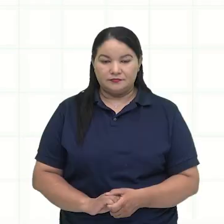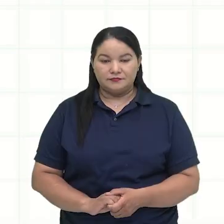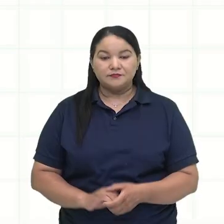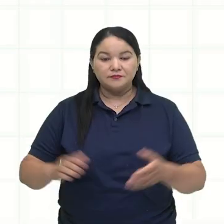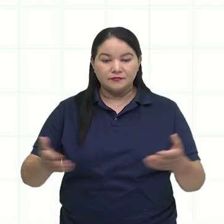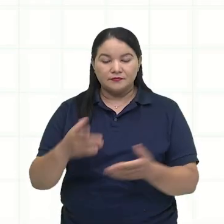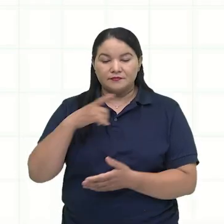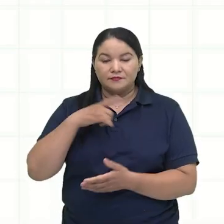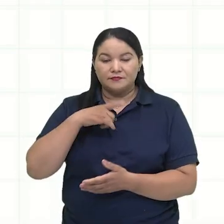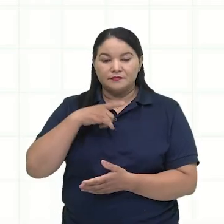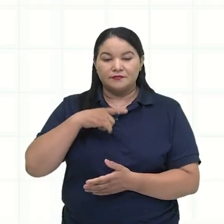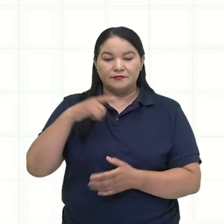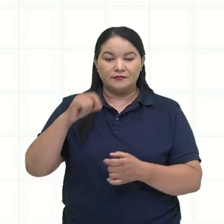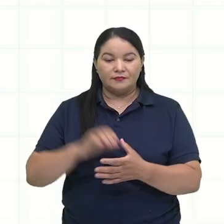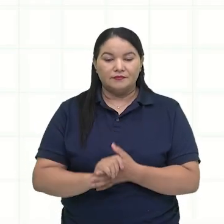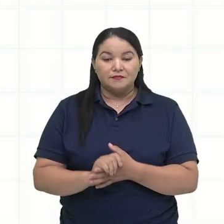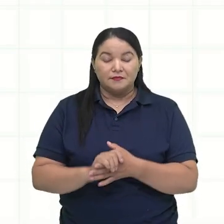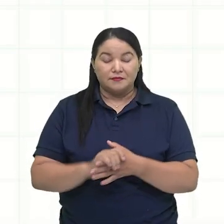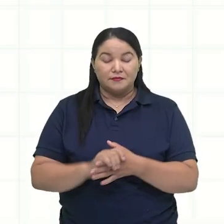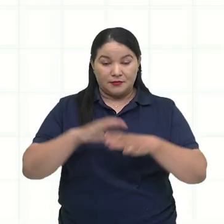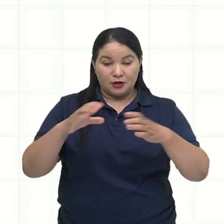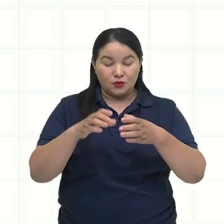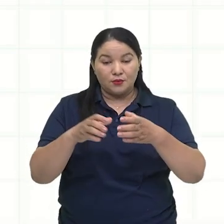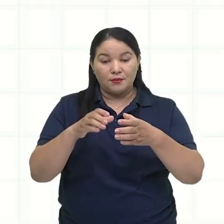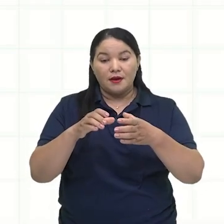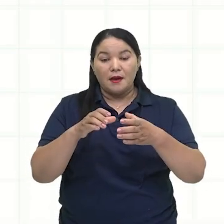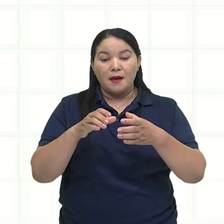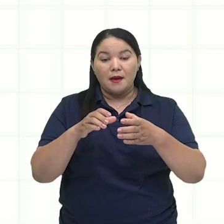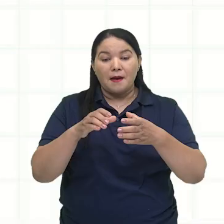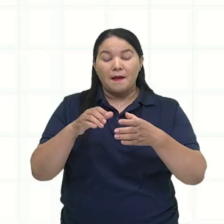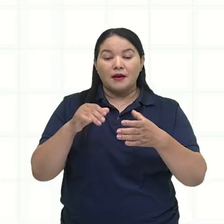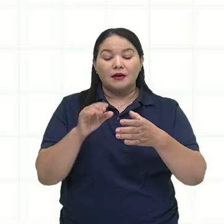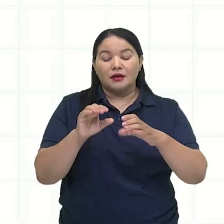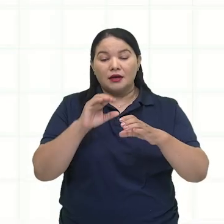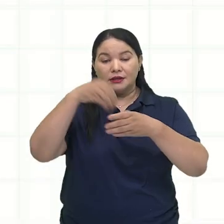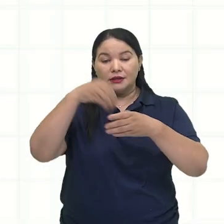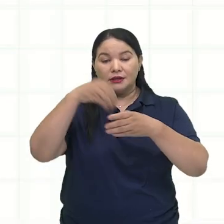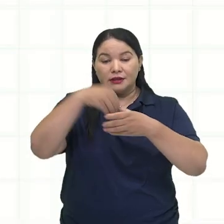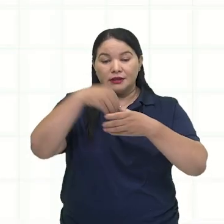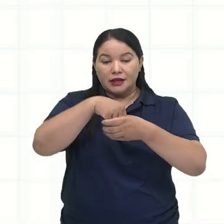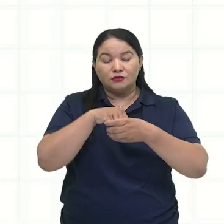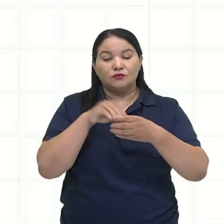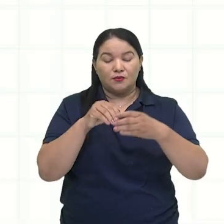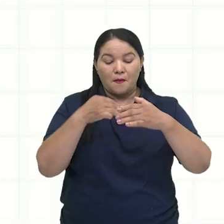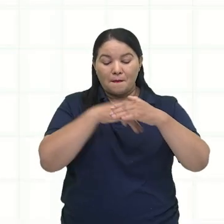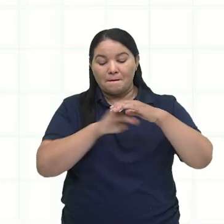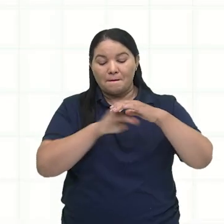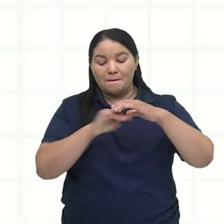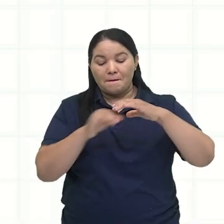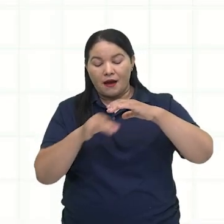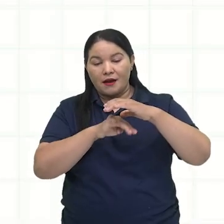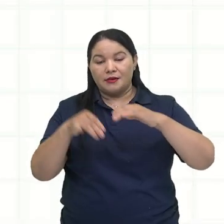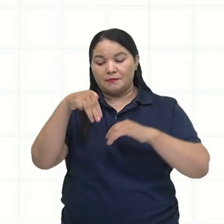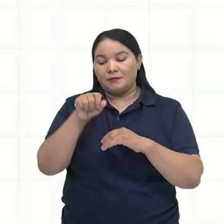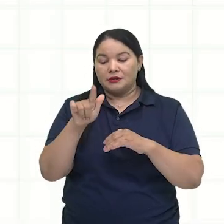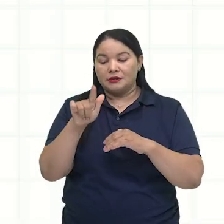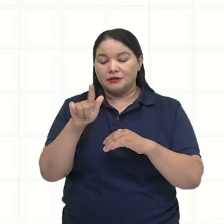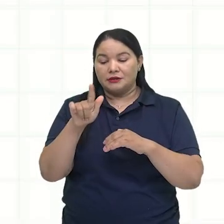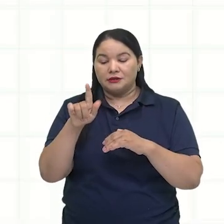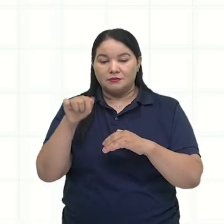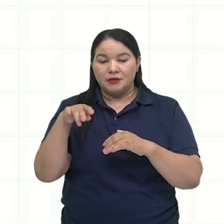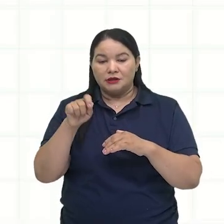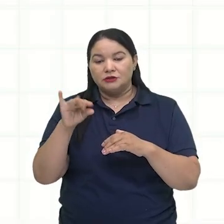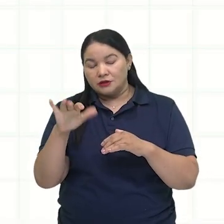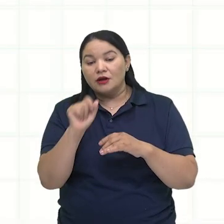câmara magmática, né? Uma zona de metamorfismo que faz com que aqui